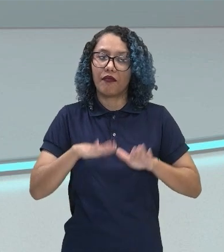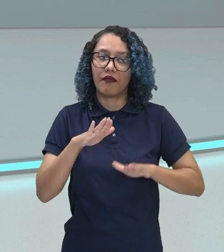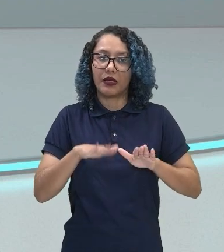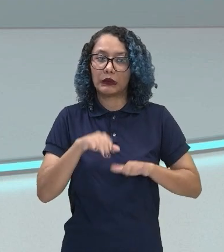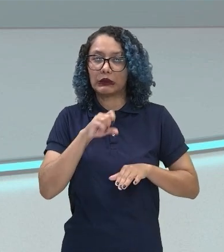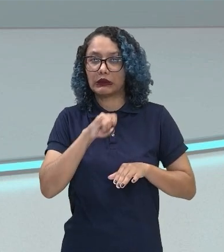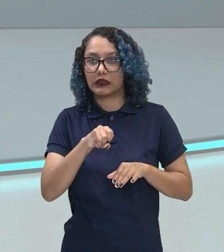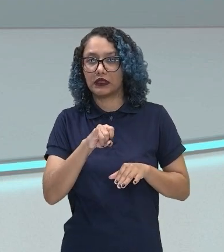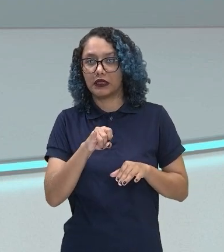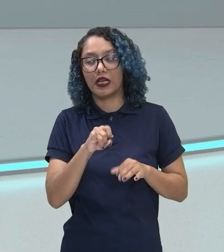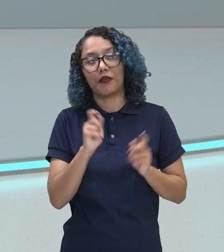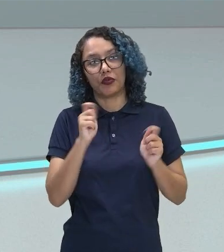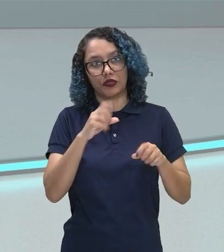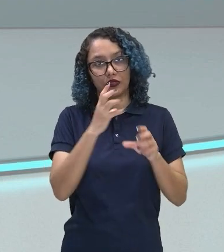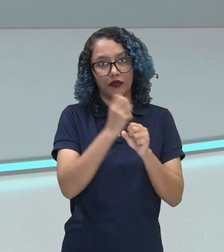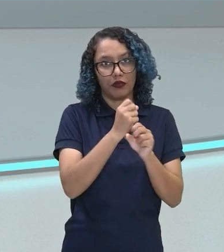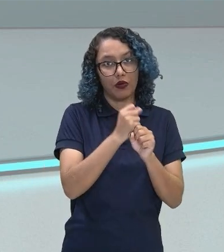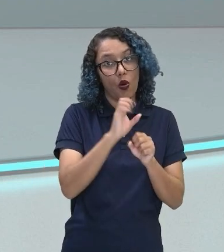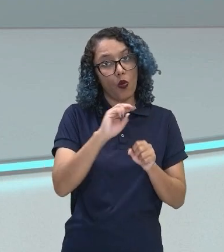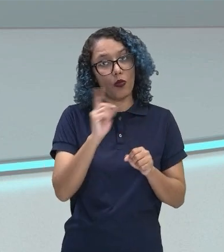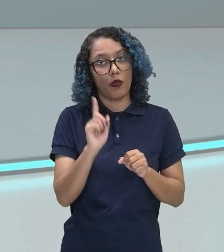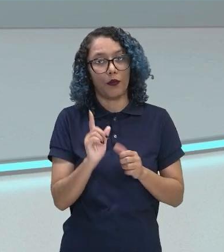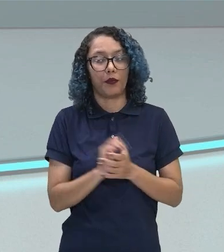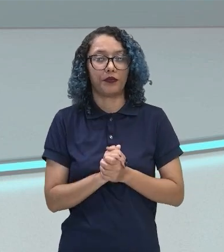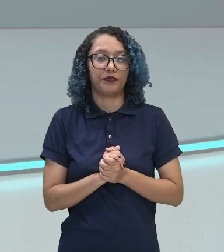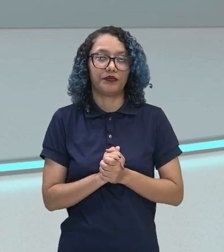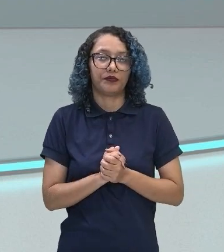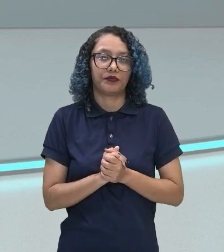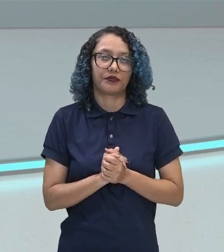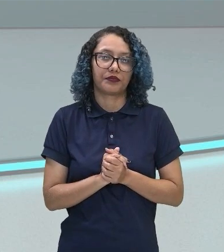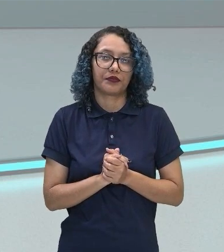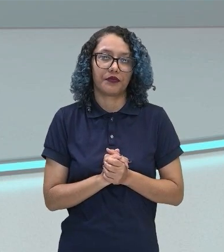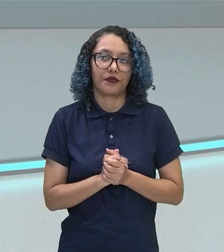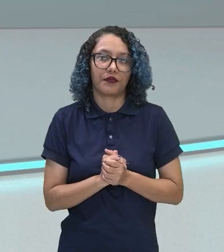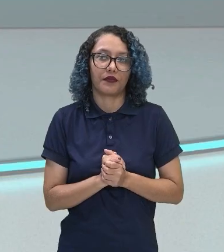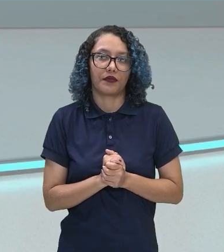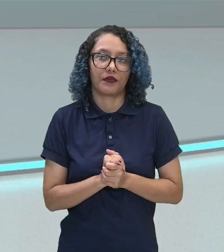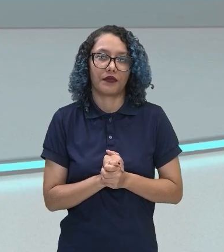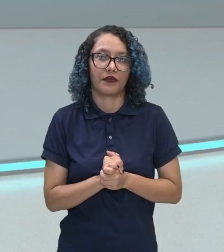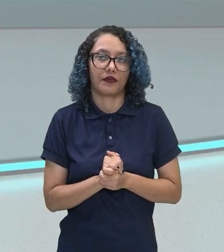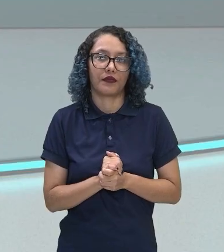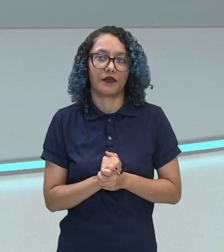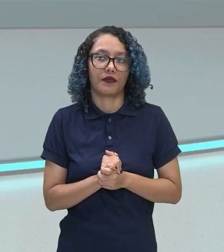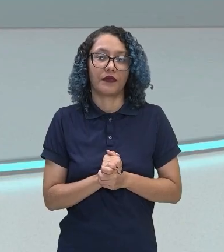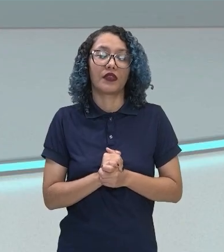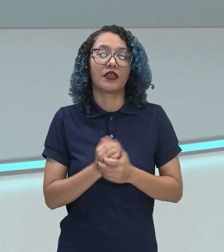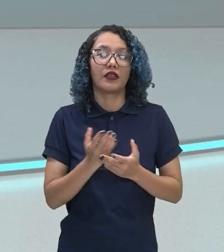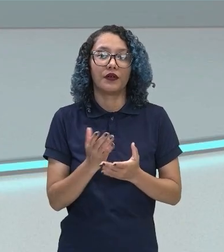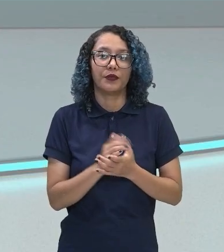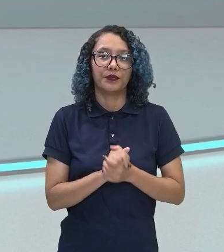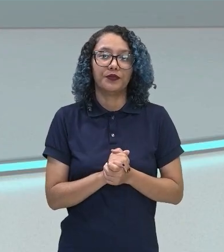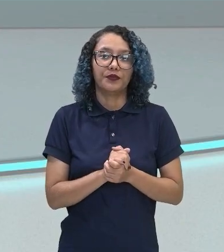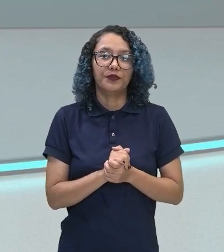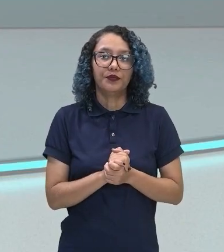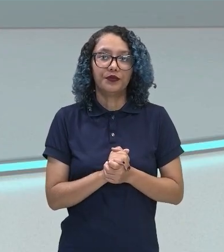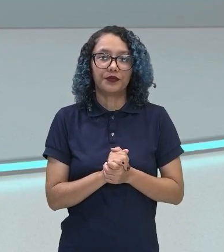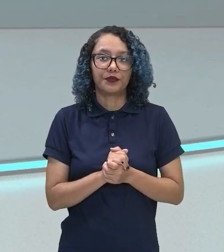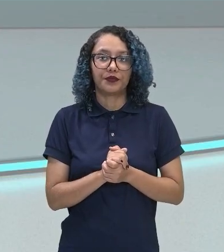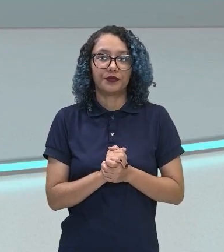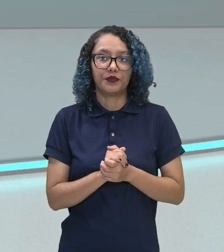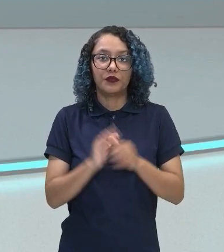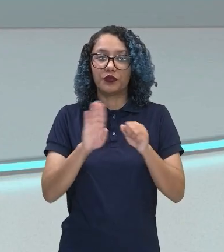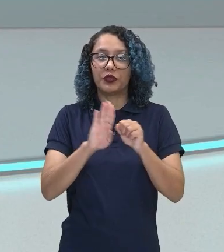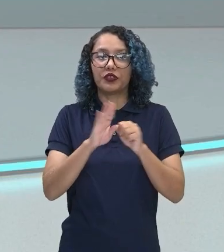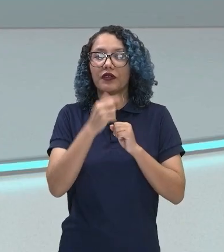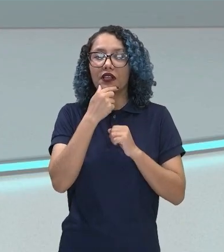são contáveis ou incontáveis. Primeira coisa, substantivo então em inglês é noun, tá? Substantivo então tudo que dá